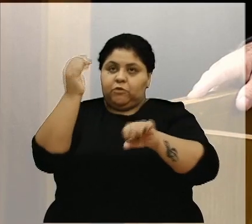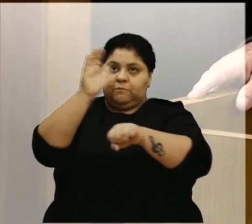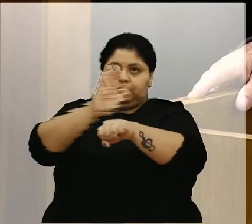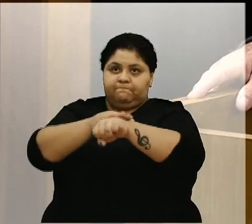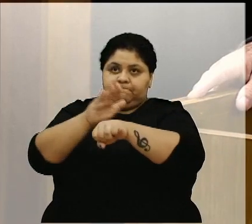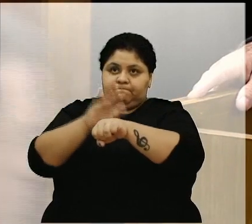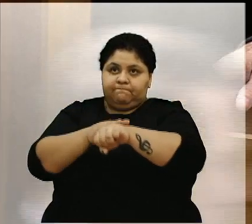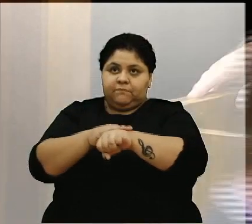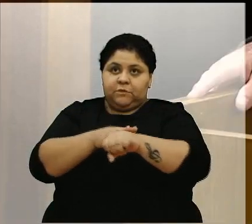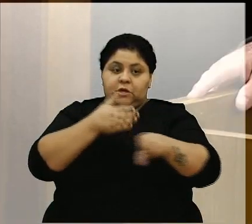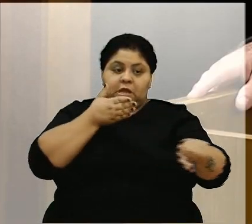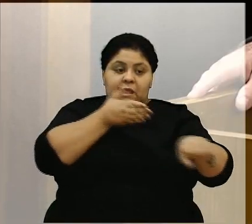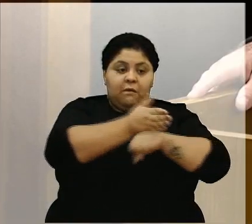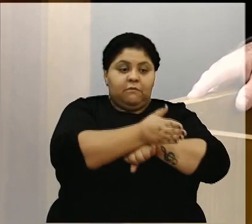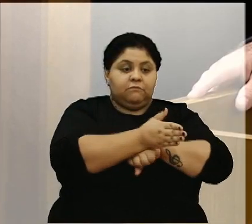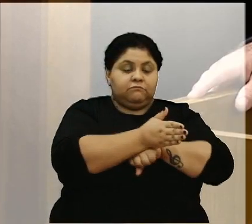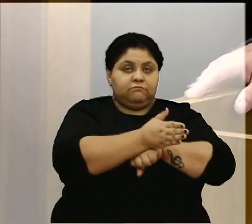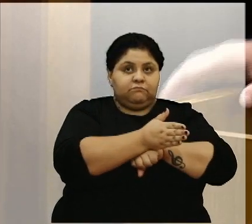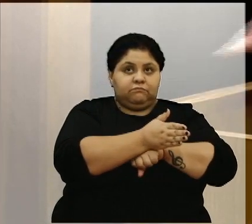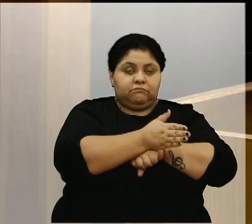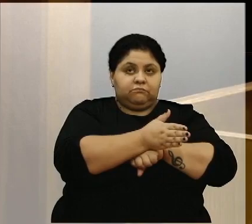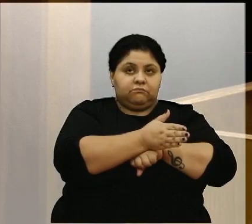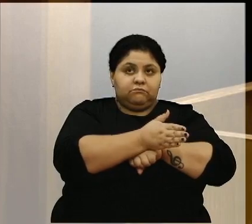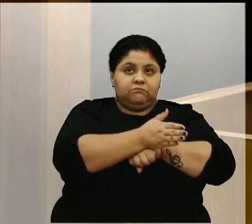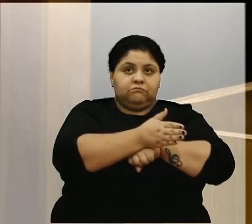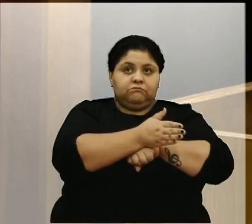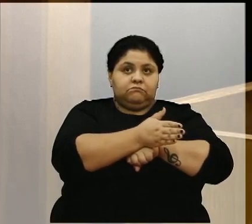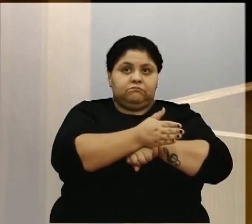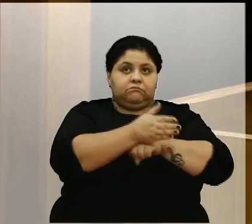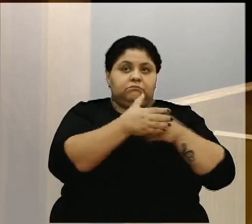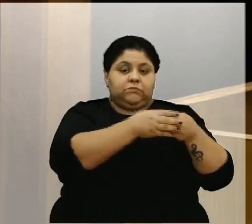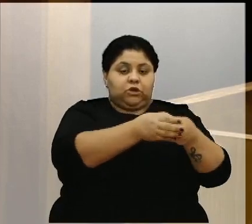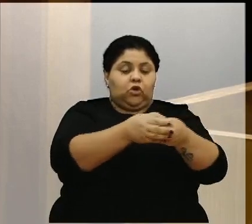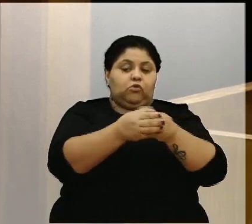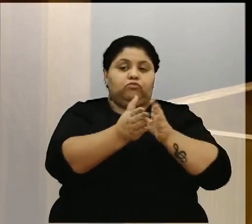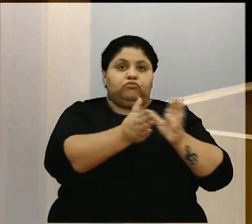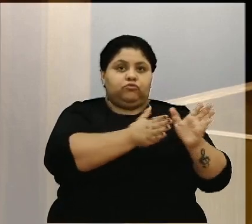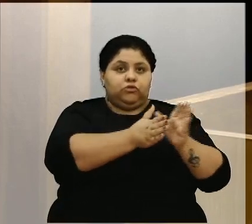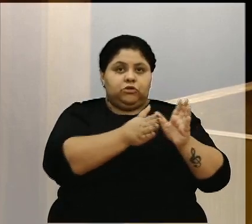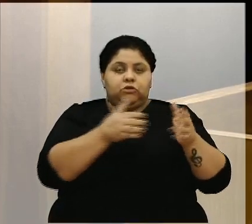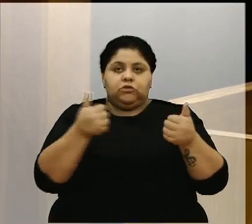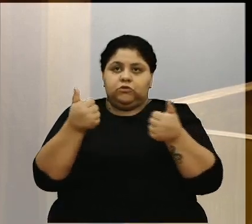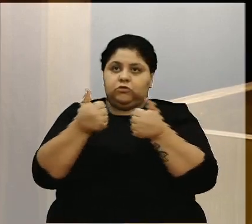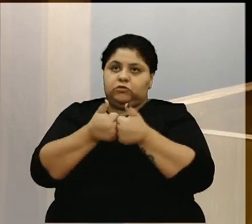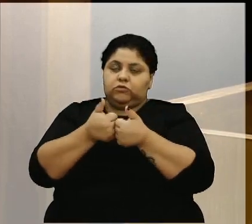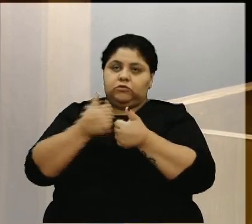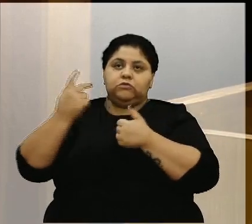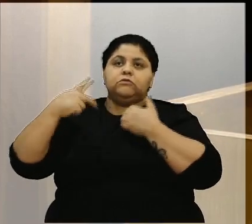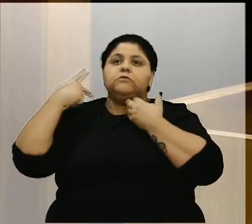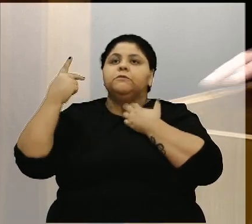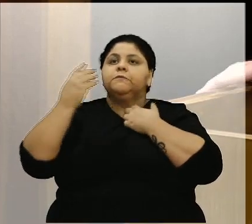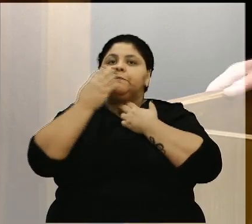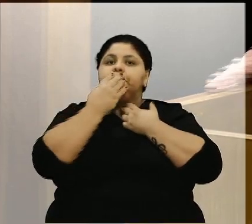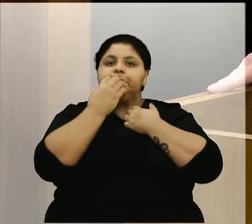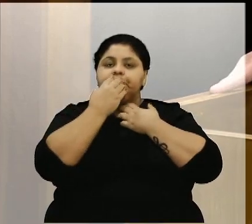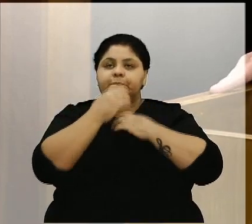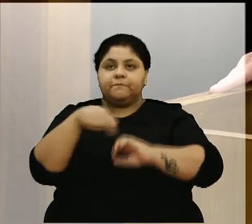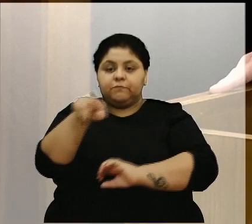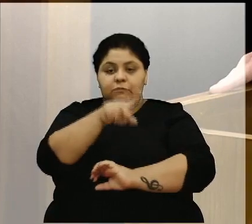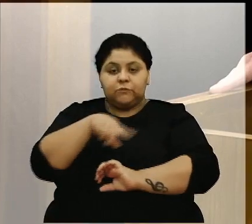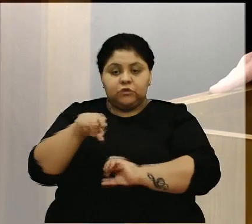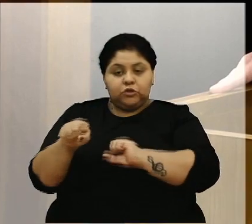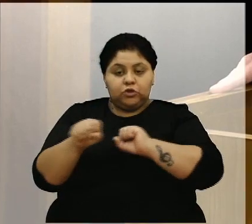ressaltar o envolvimento que a Comissão de Acessibilidade, através do vereador Camilles, e nós,